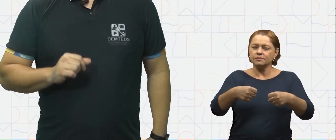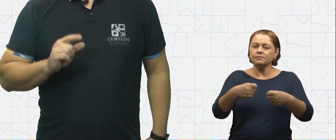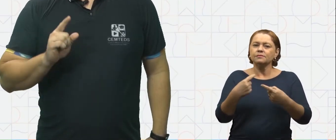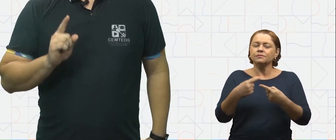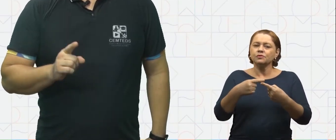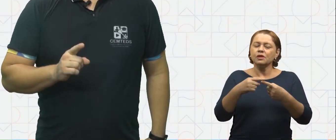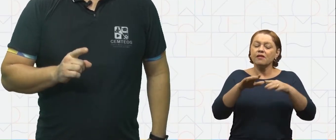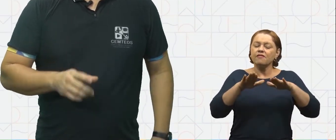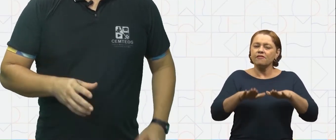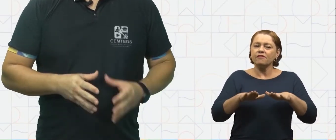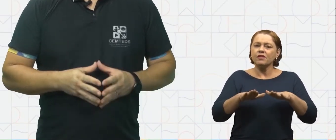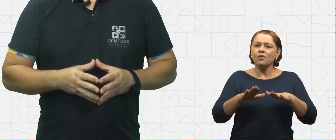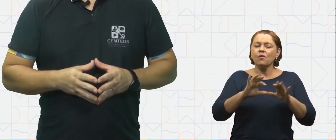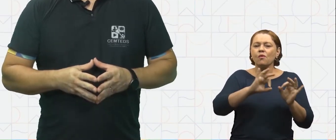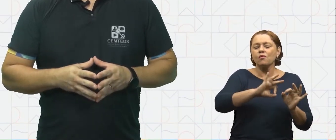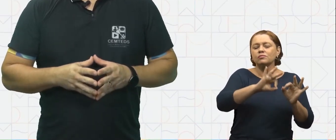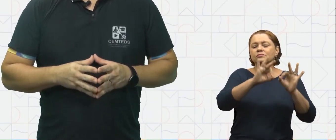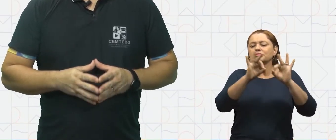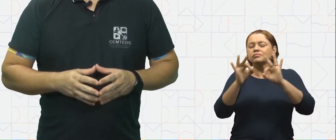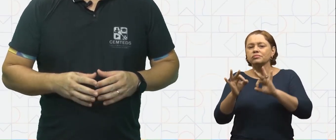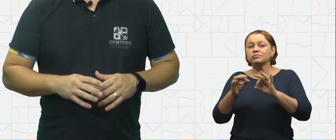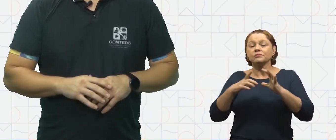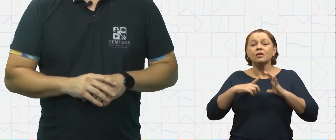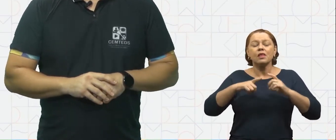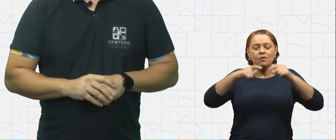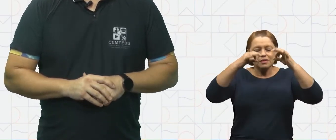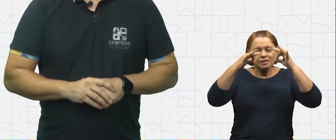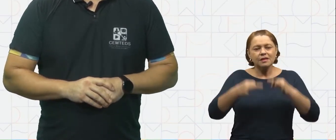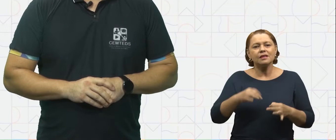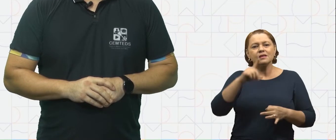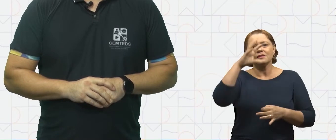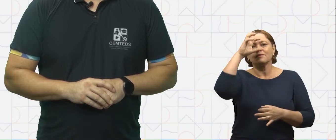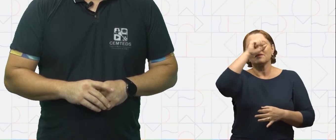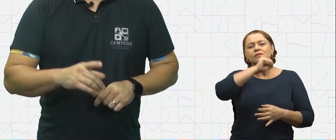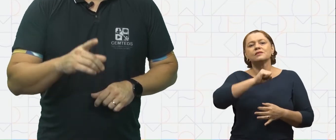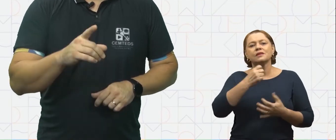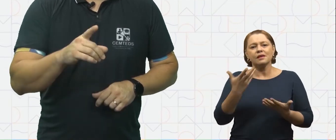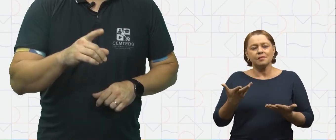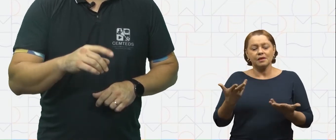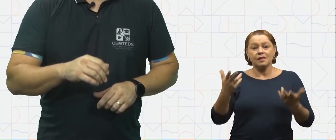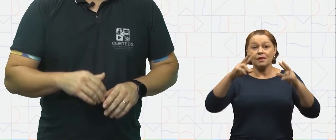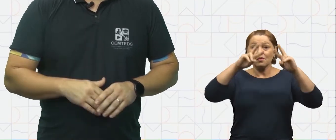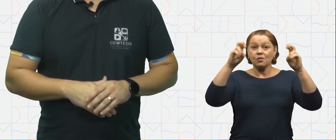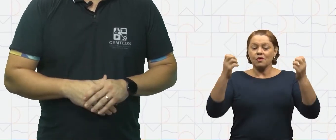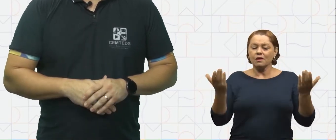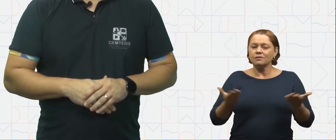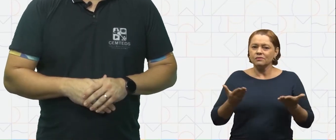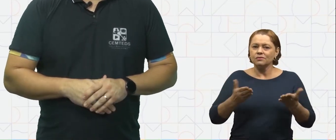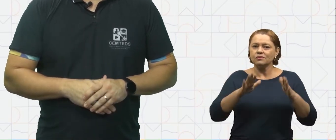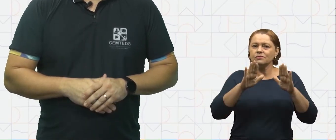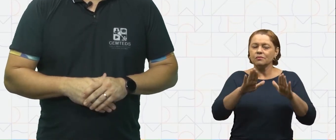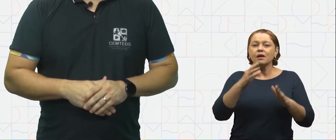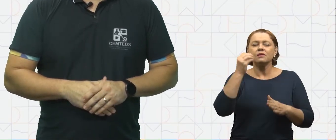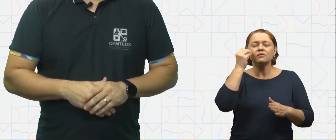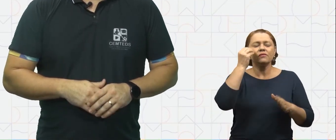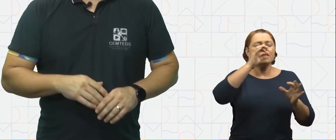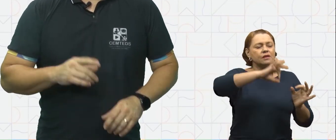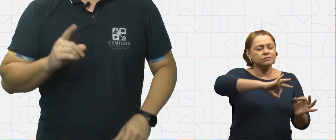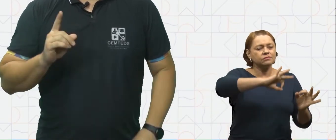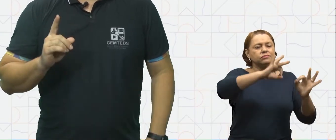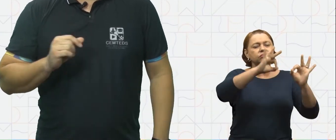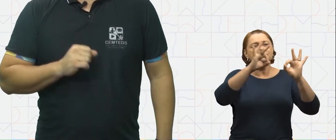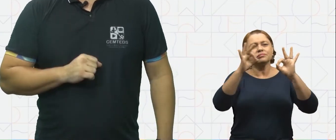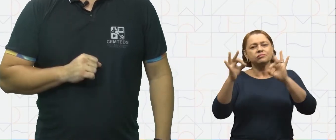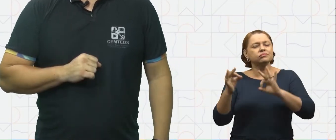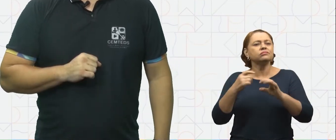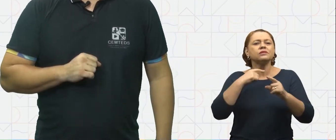aqui. Tenho certeza que você aprendeu muito com o nosso assunto de hoje. Pode ficar à vontade para rever o vídeo quantas